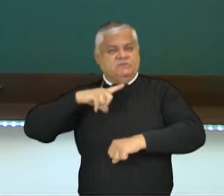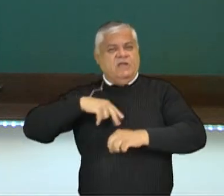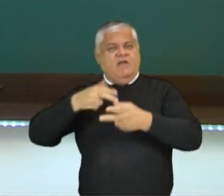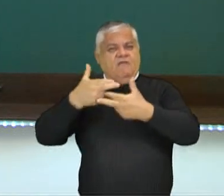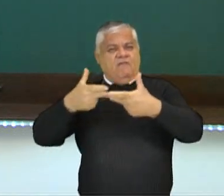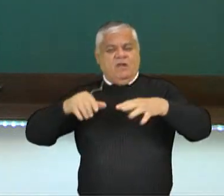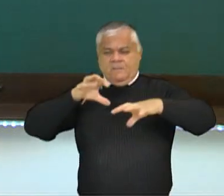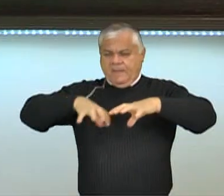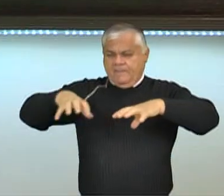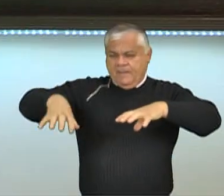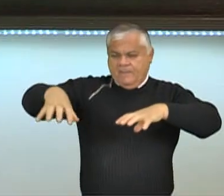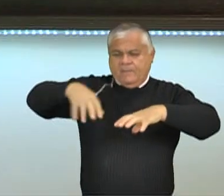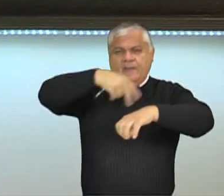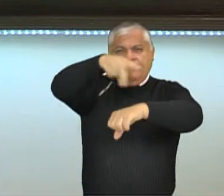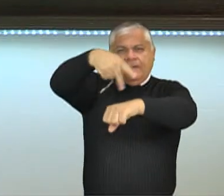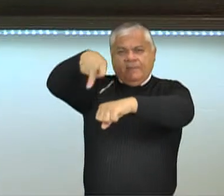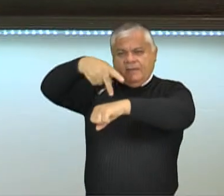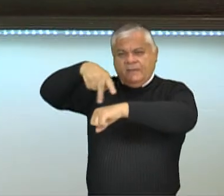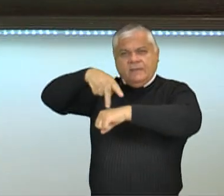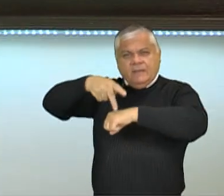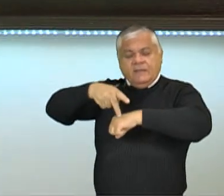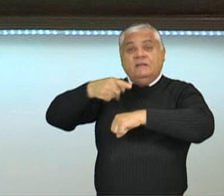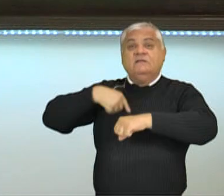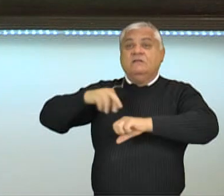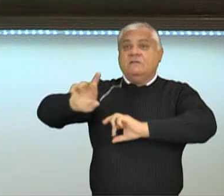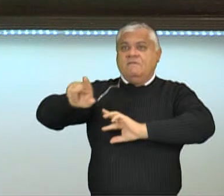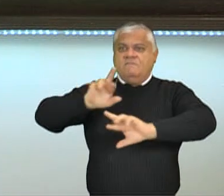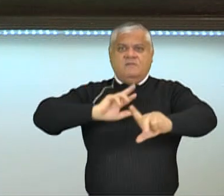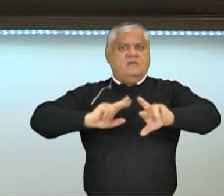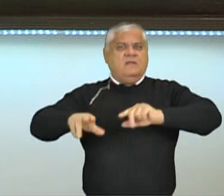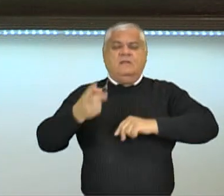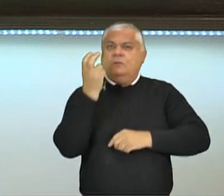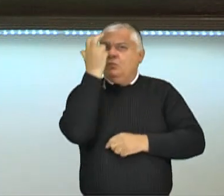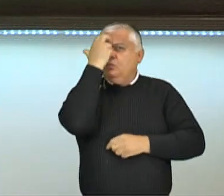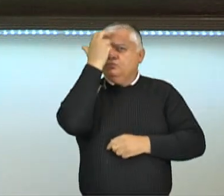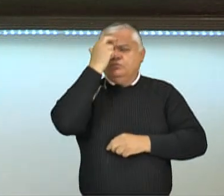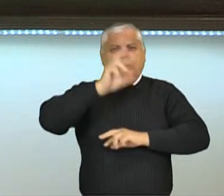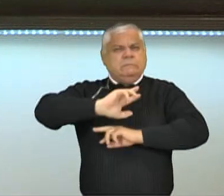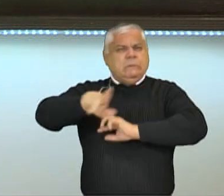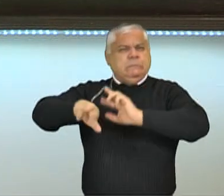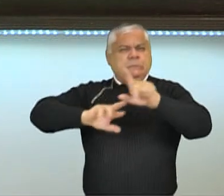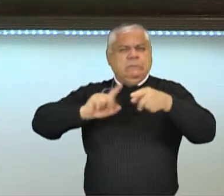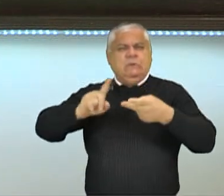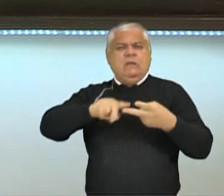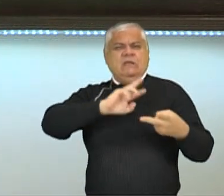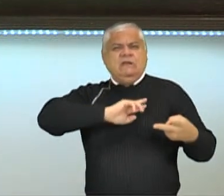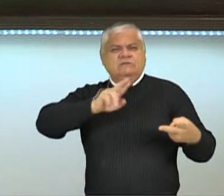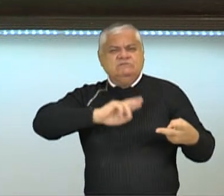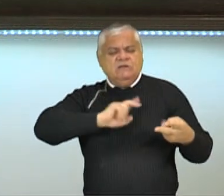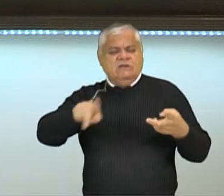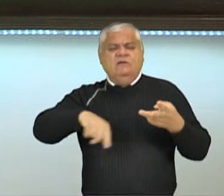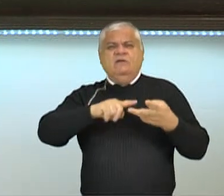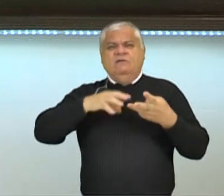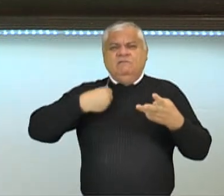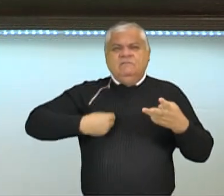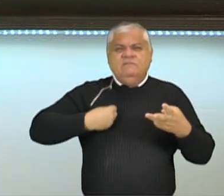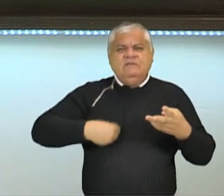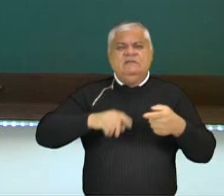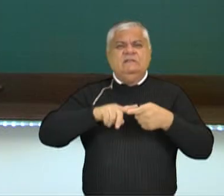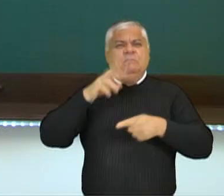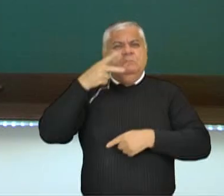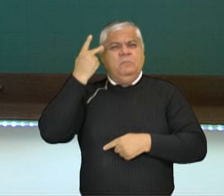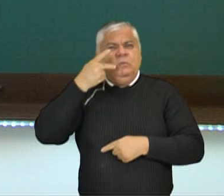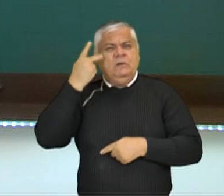grupos étnicos que tinham imensas diferenças culturais, né, na religião, no modo de vida, na